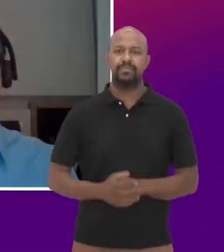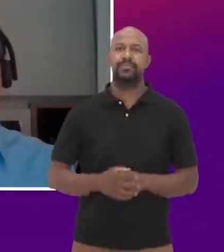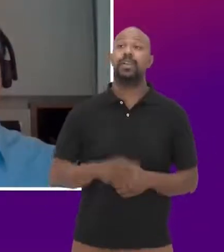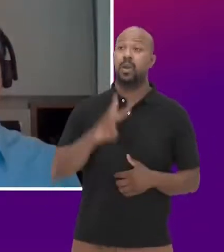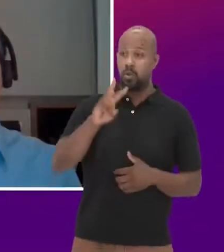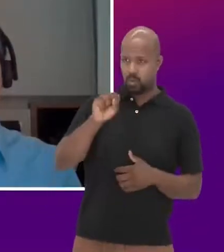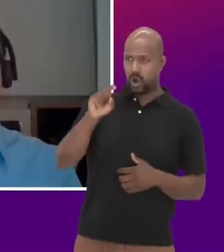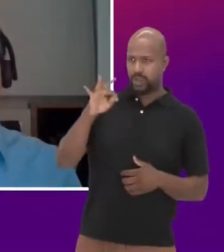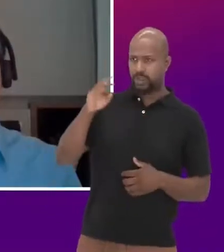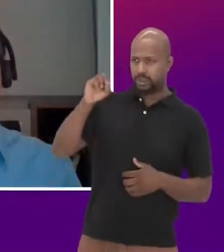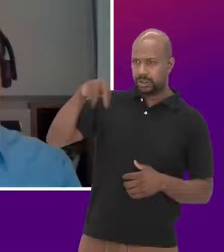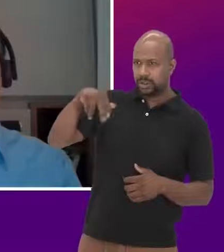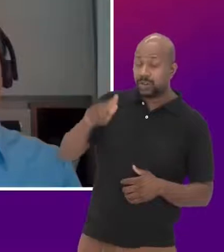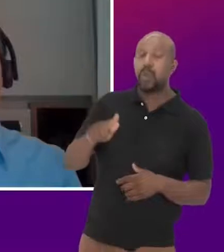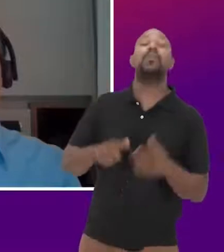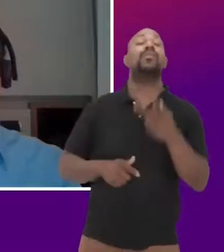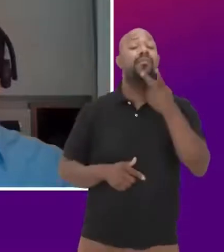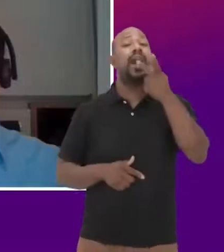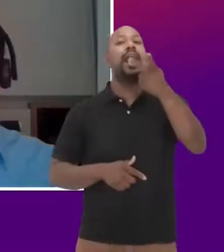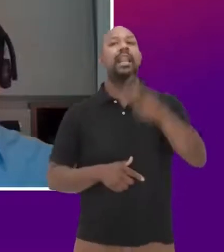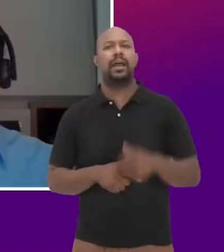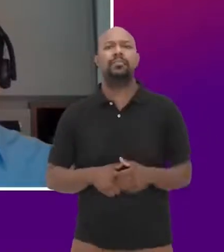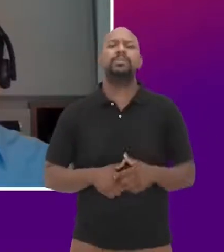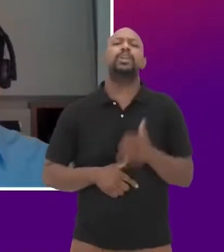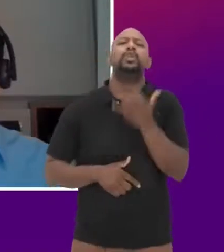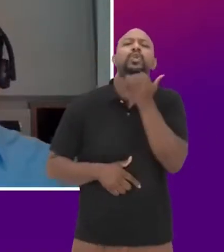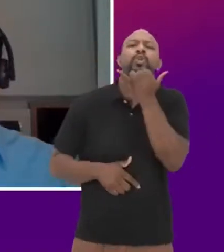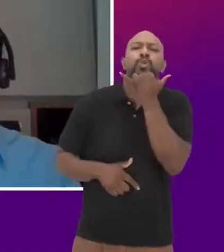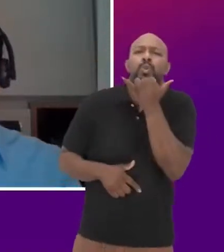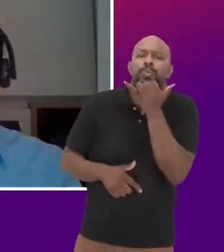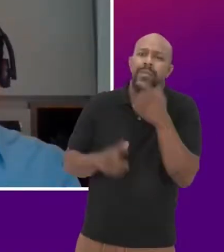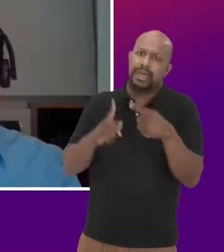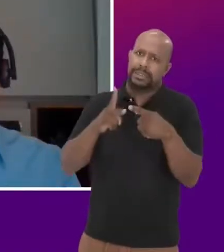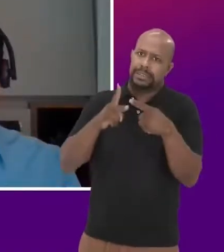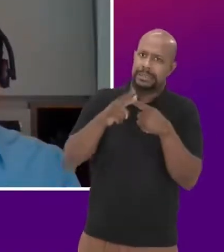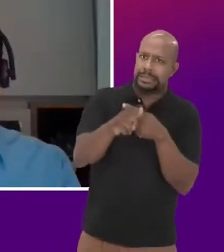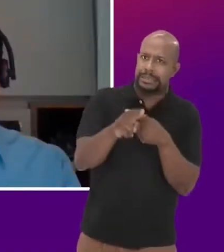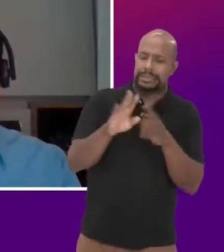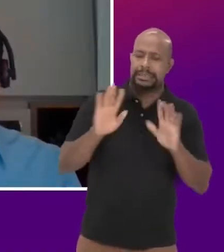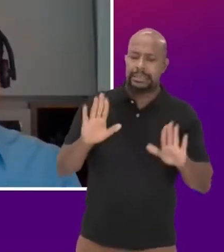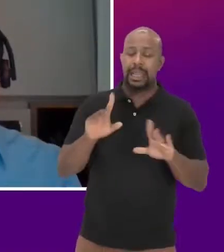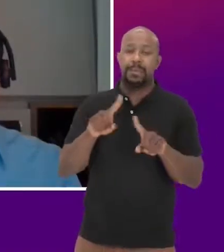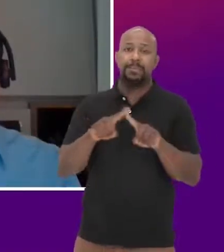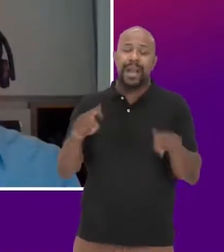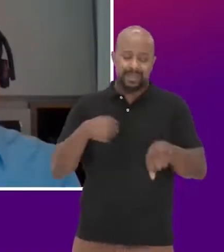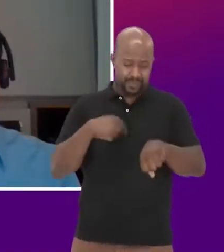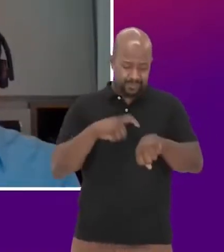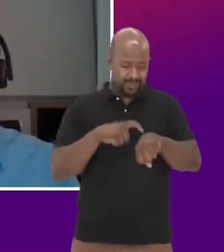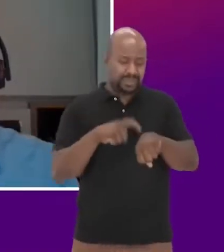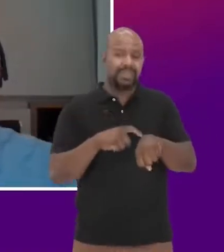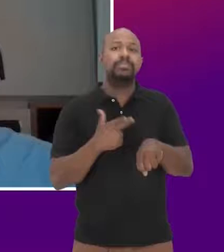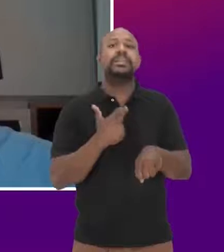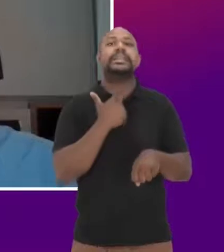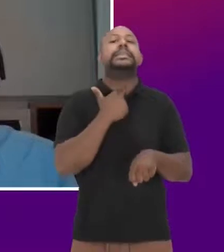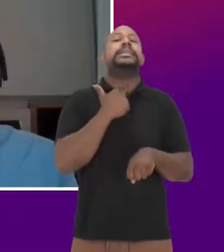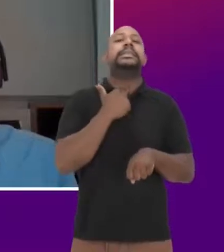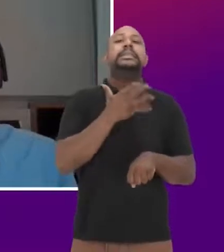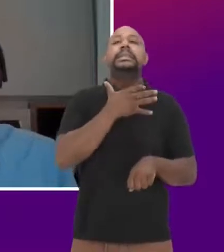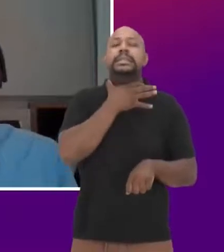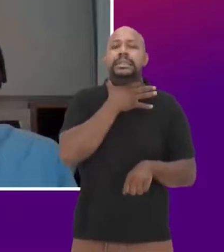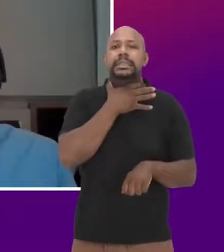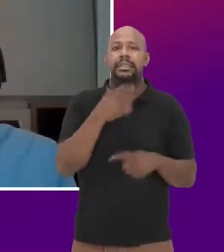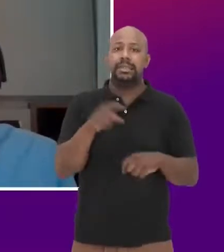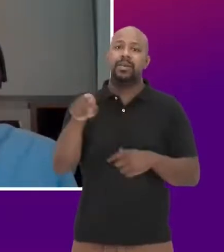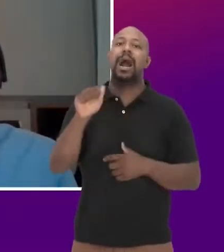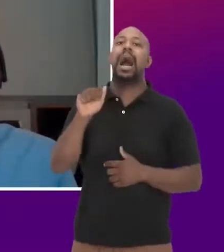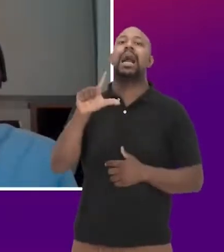Washington. Fala. Desculpa eu ter que te interromper, mas o nosso tempo está ficando em